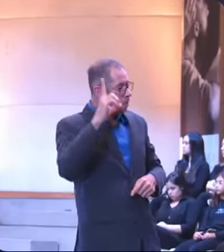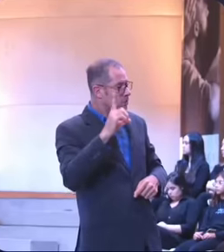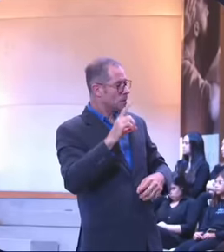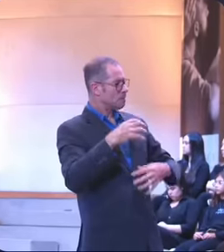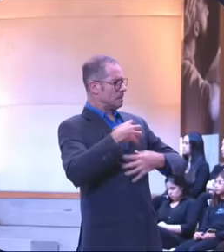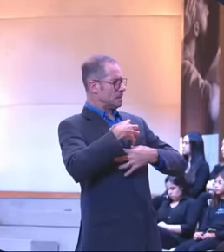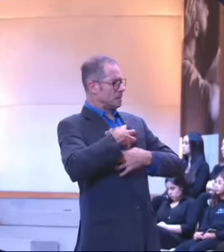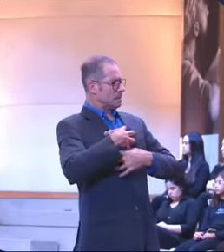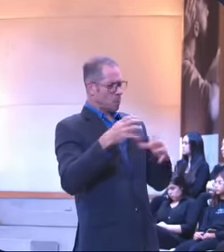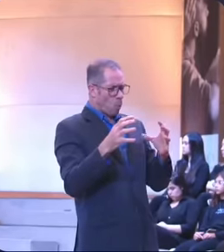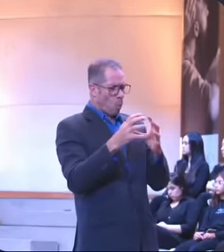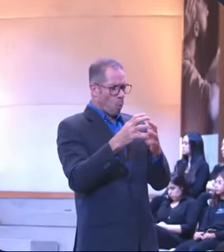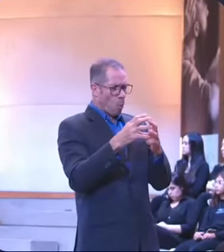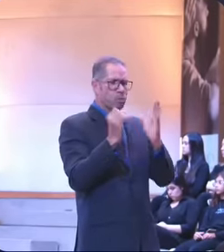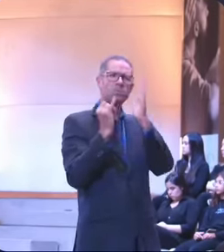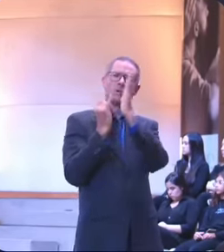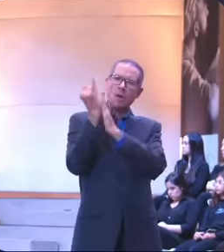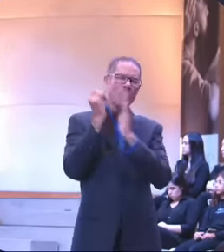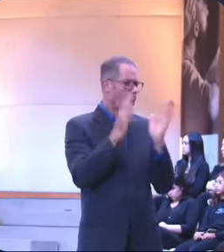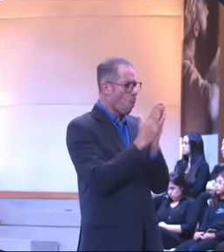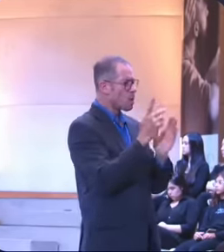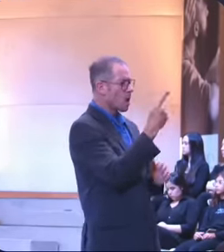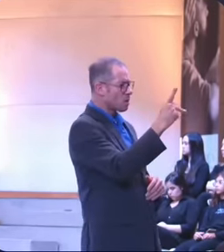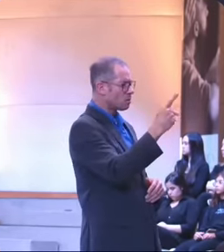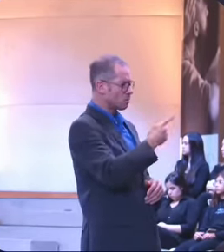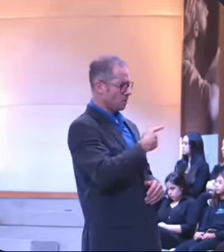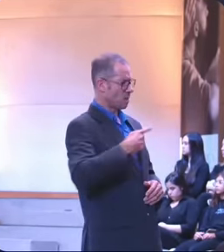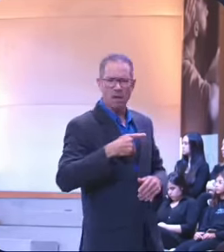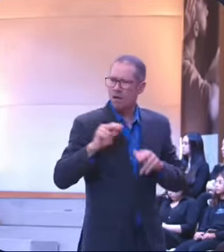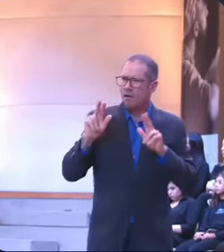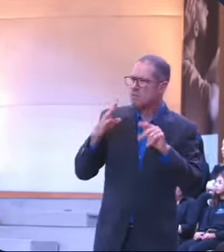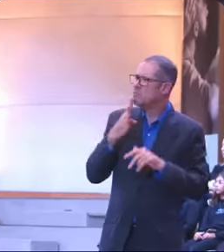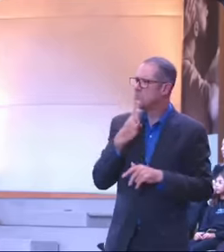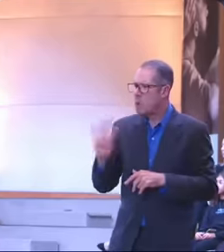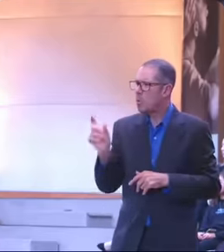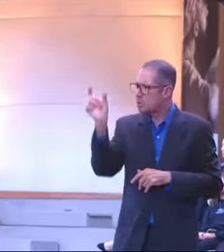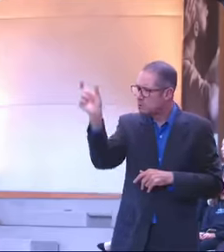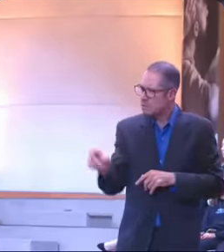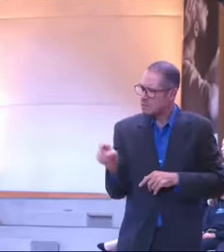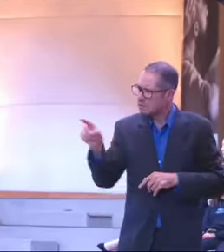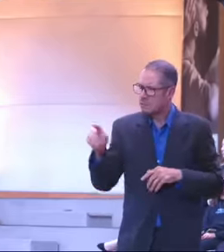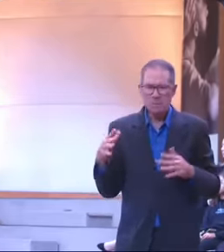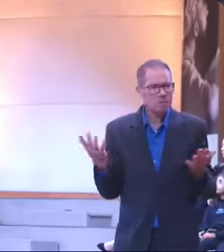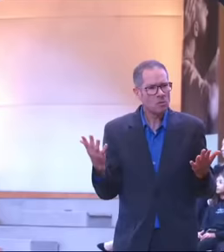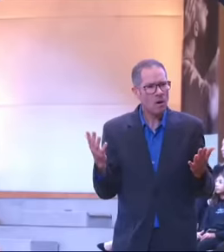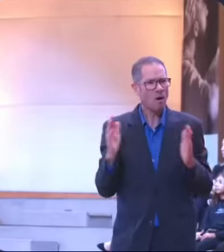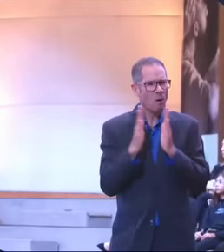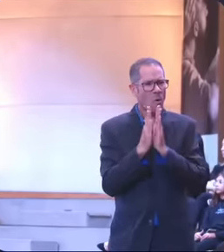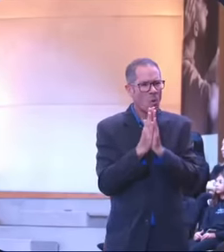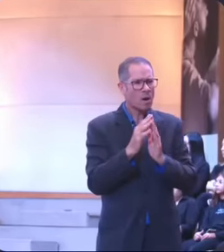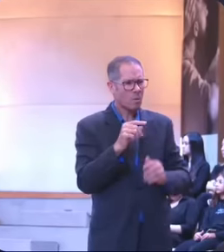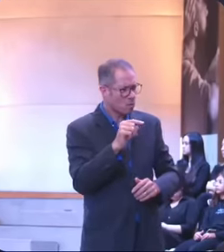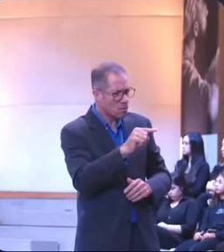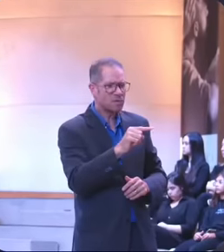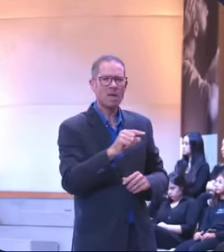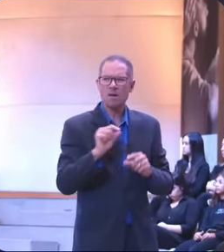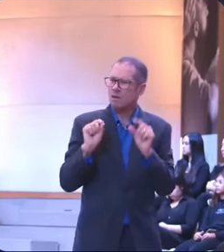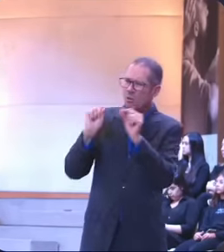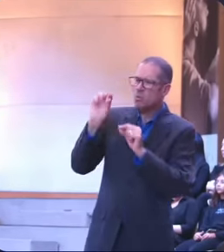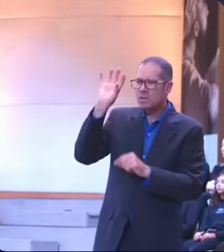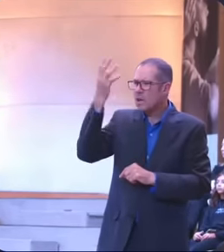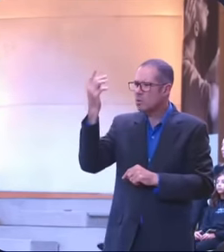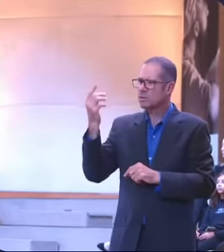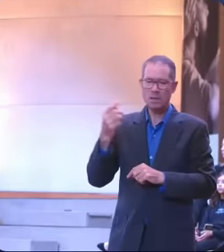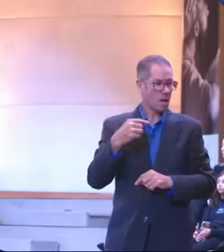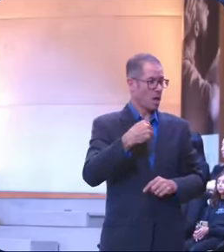nosso grupo de oração para orar por você. Nunca vi aquela pessoa. Orar por você. O que é que está